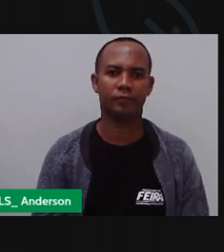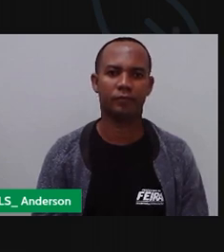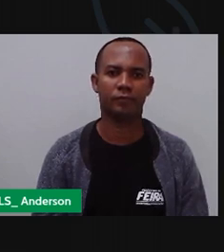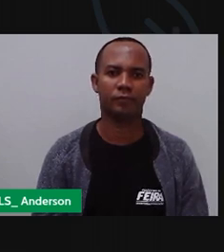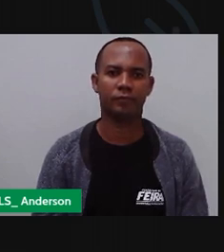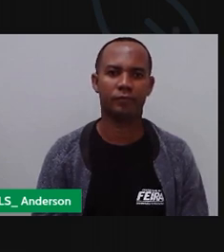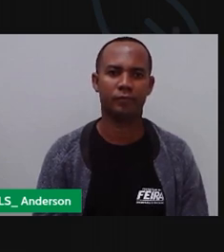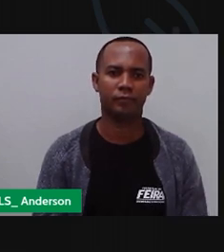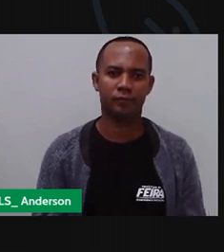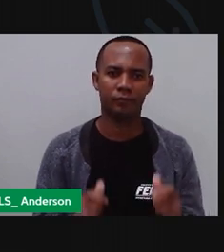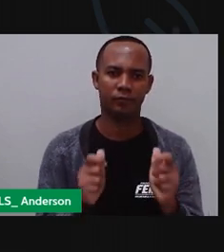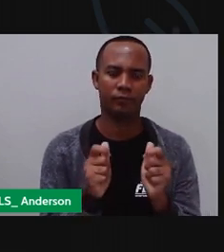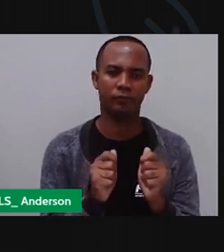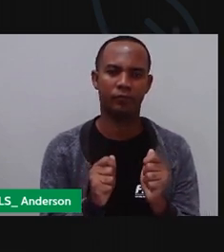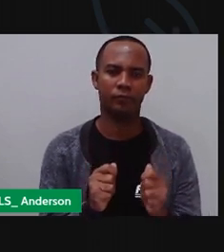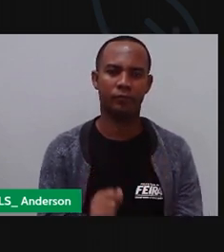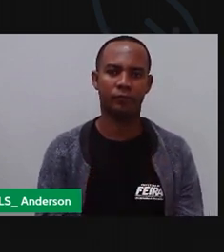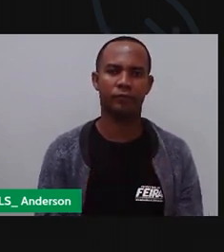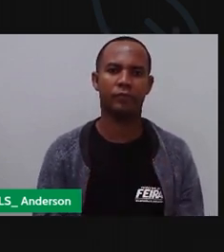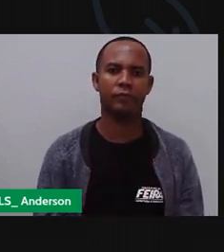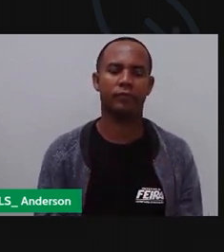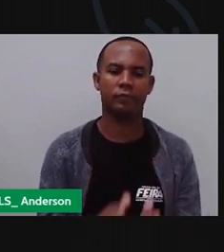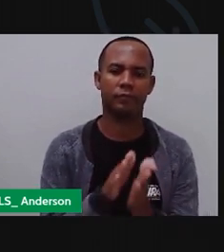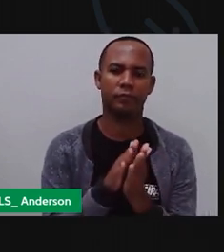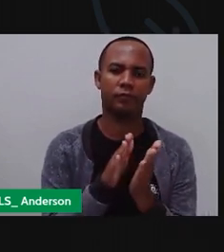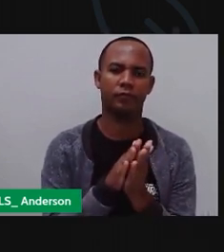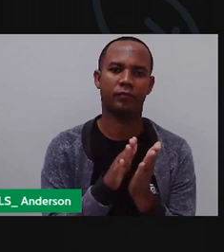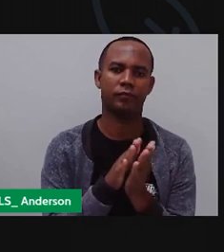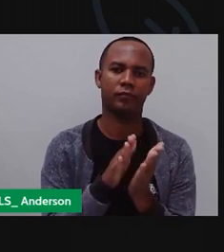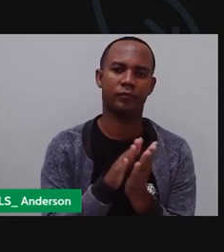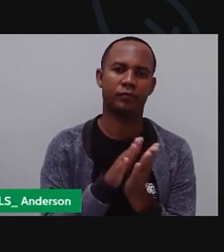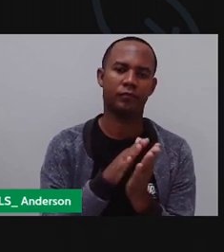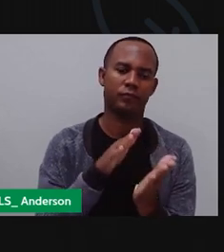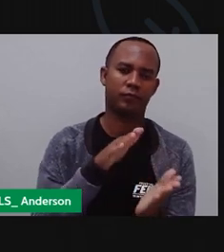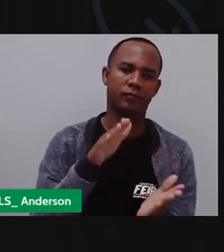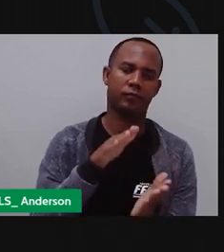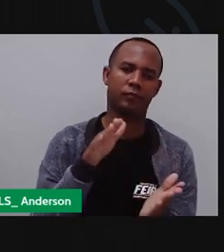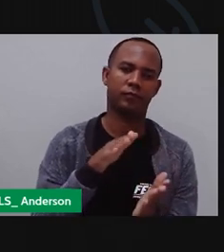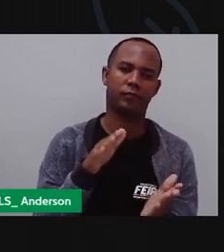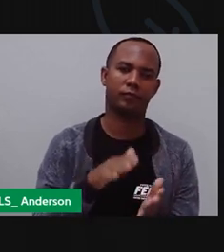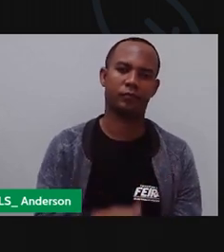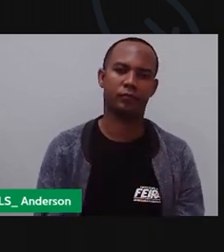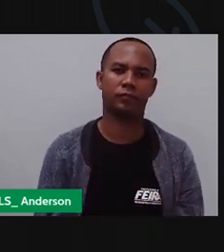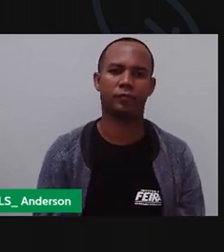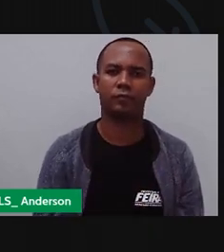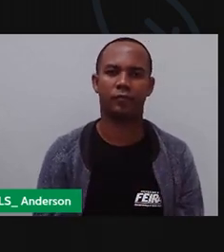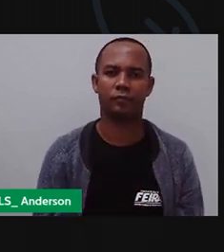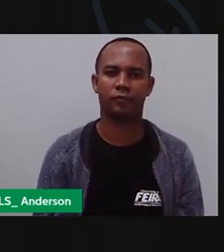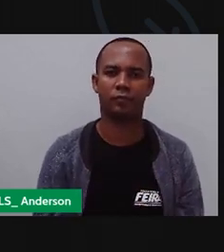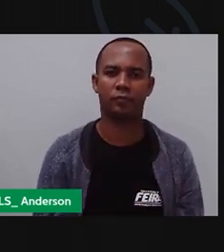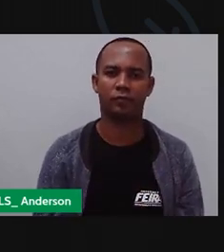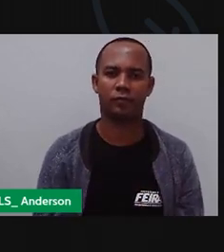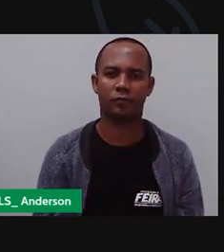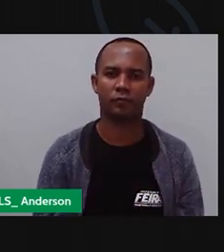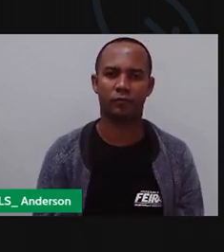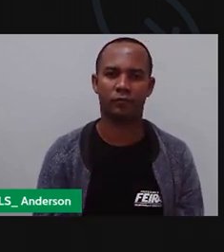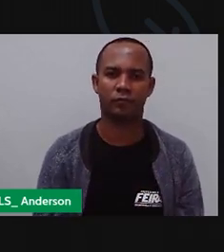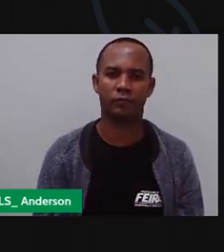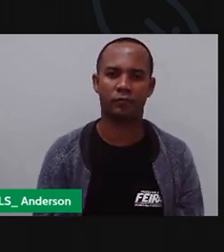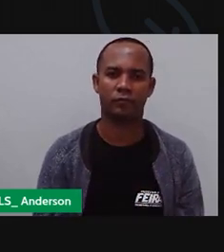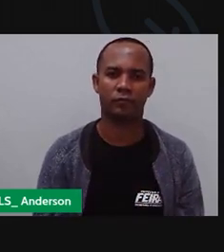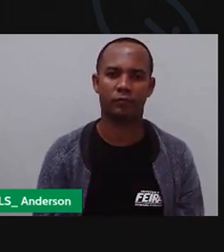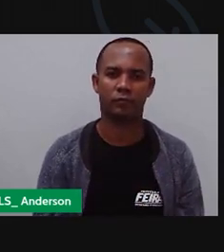dobrar, faço um outro montinho e vou juntando todos eles, tá? Porque 50 folhas é muita folha de papel,